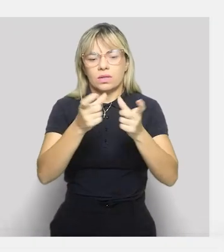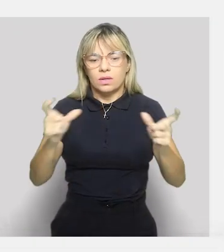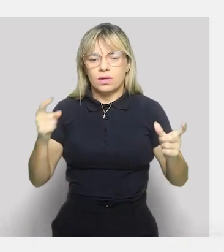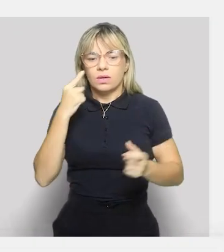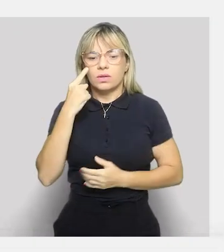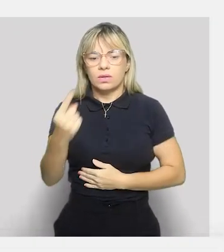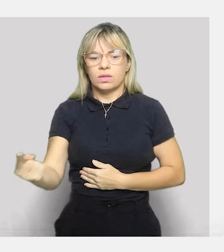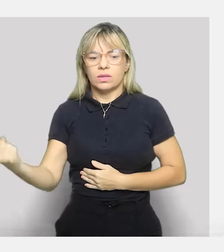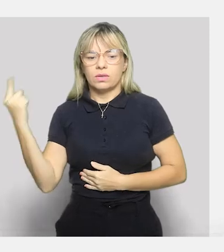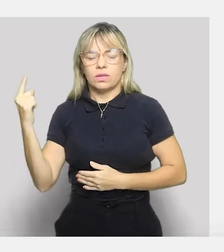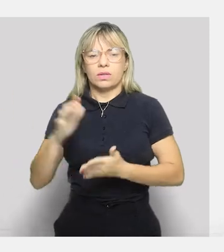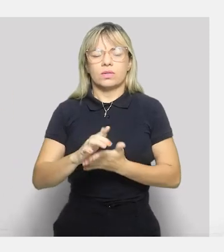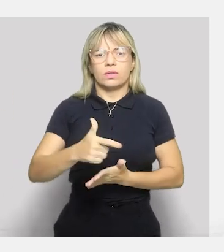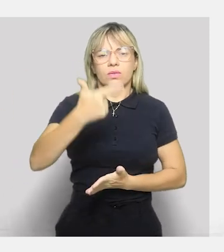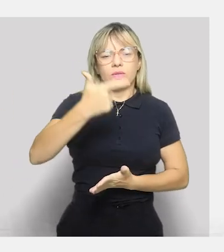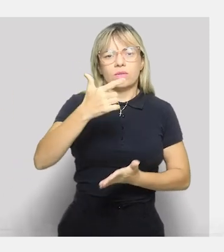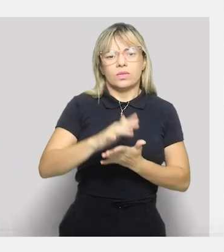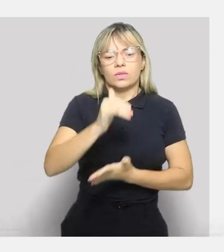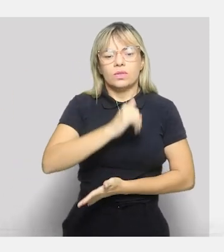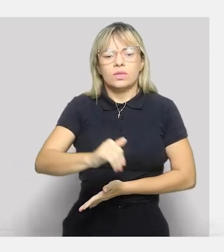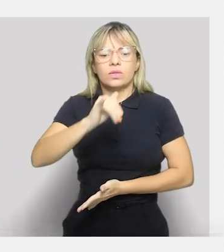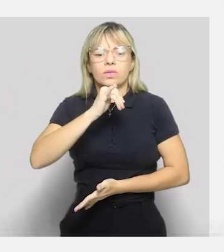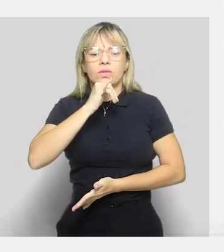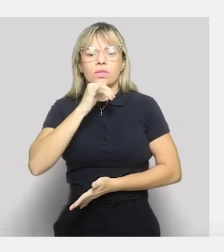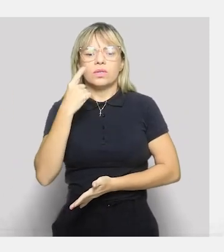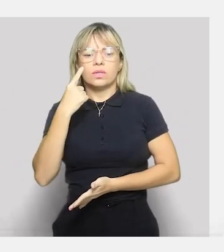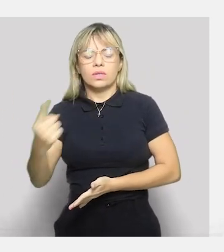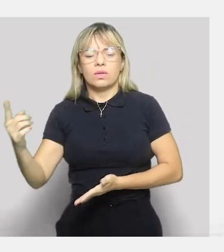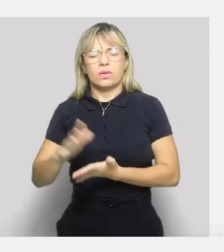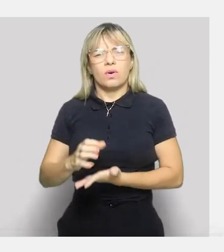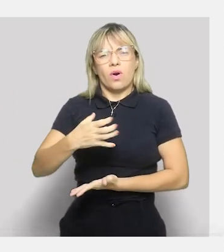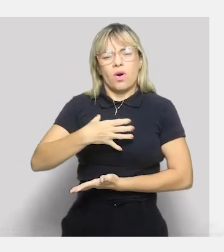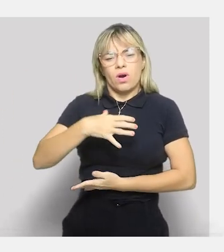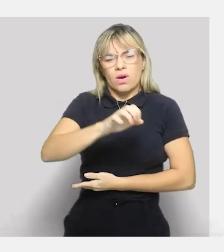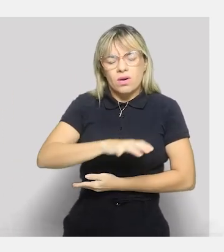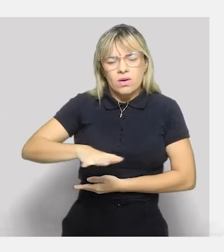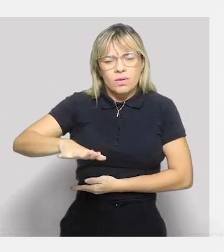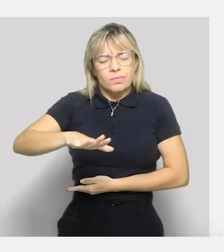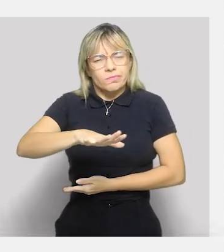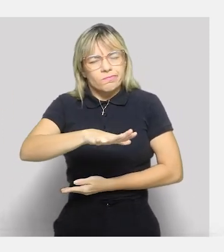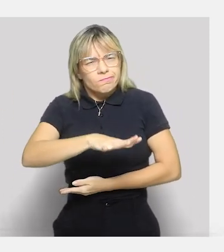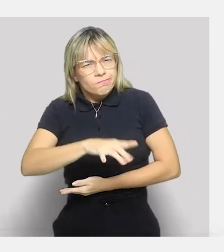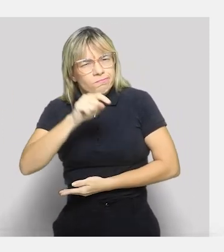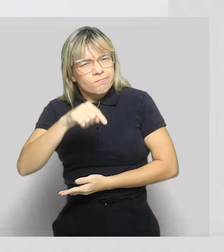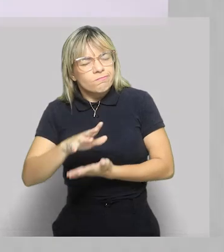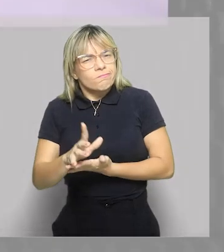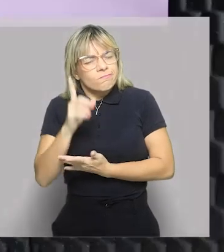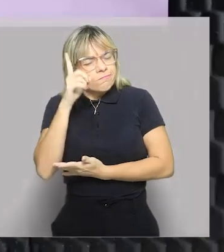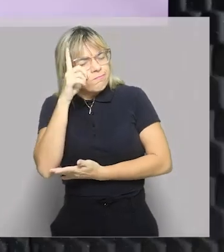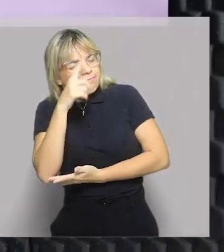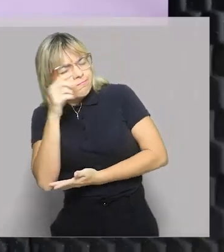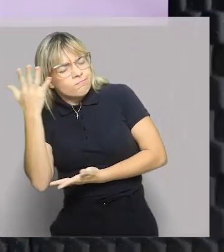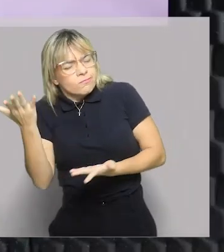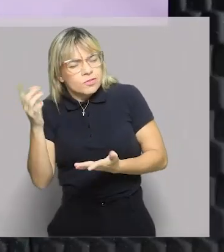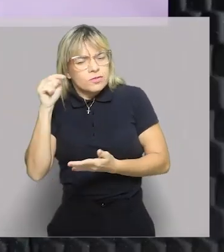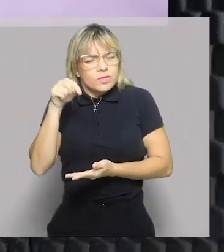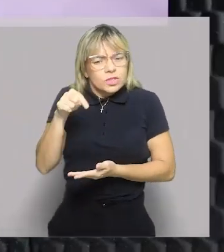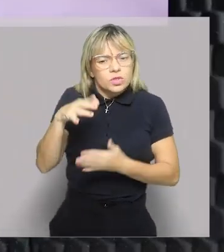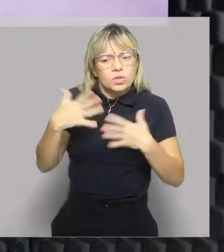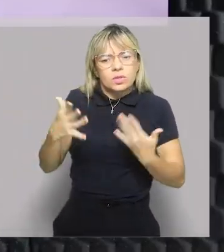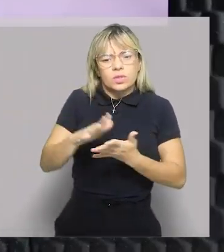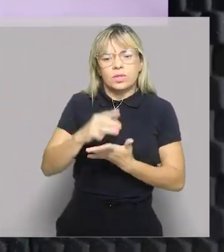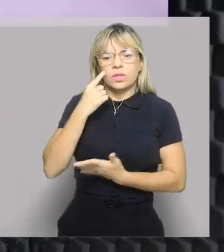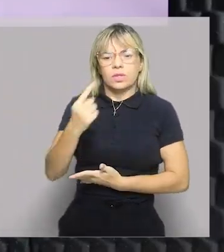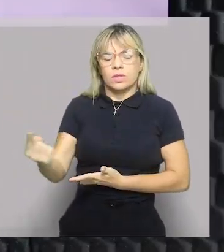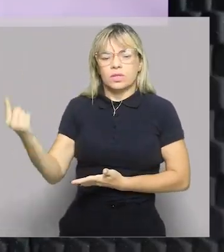vê no segundo exemplo, a situação está muito delicada. Observem a presença do verbo estar, né?